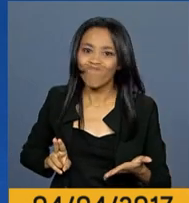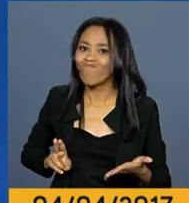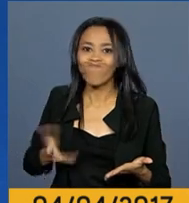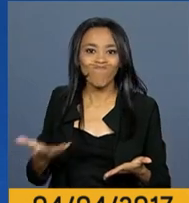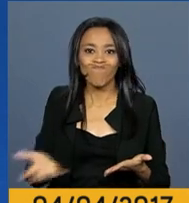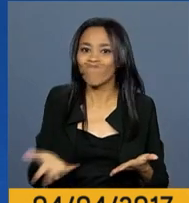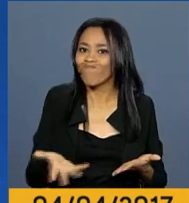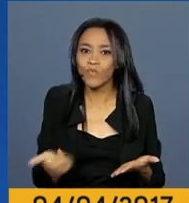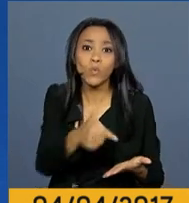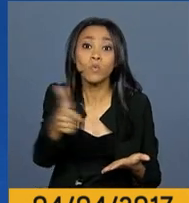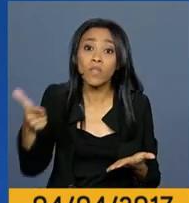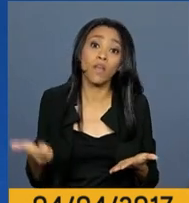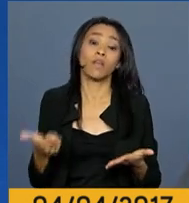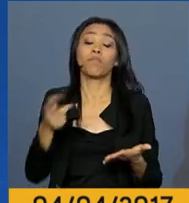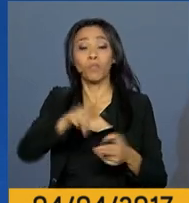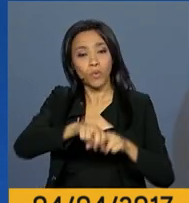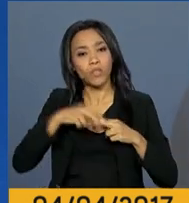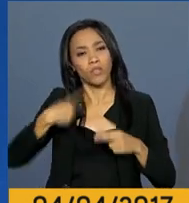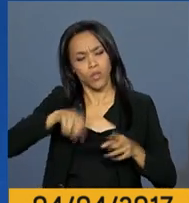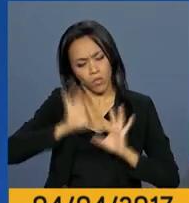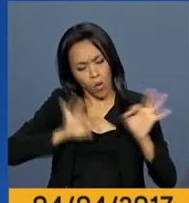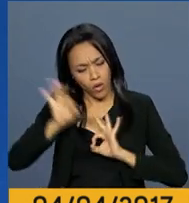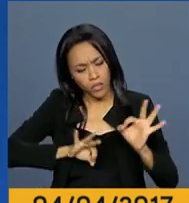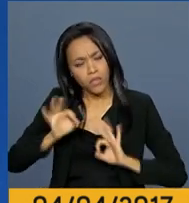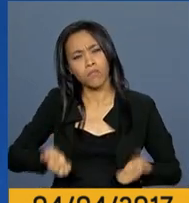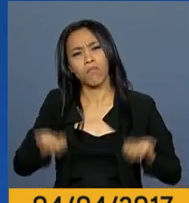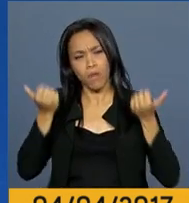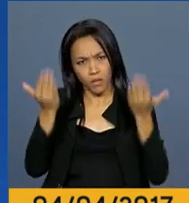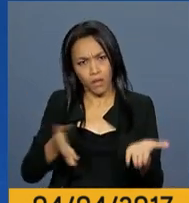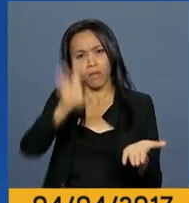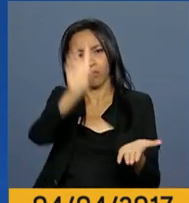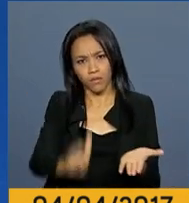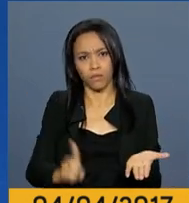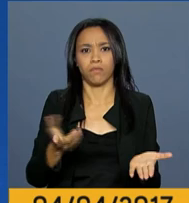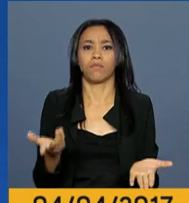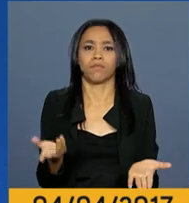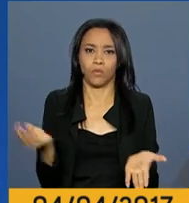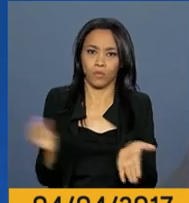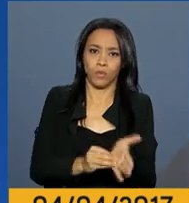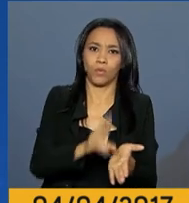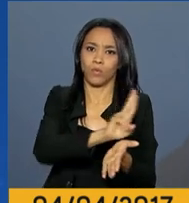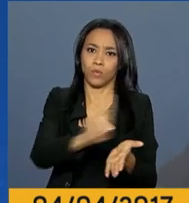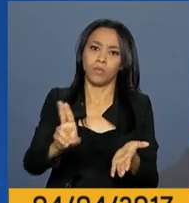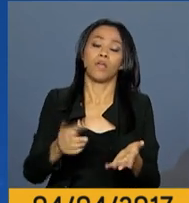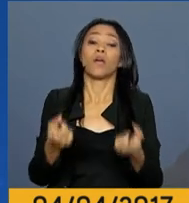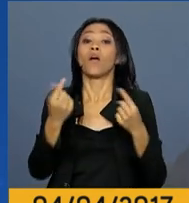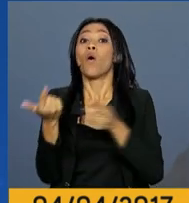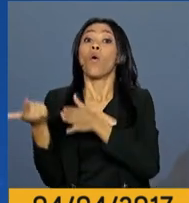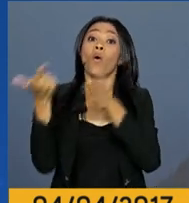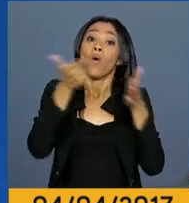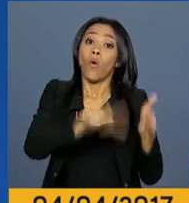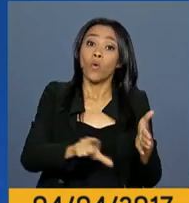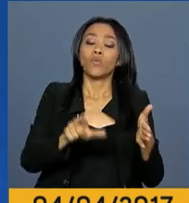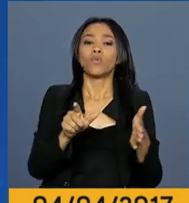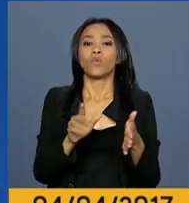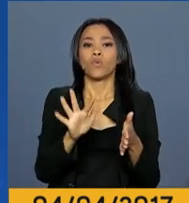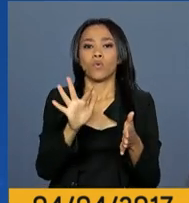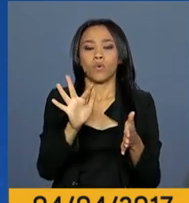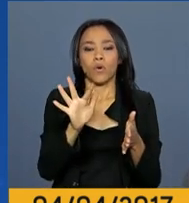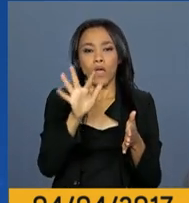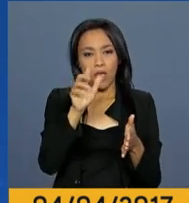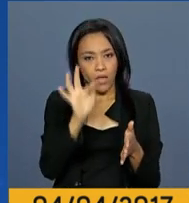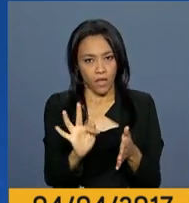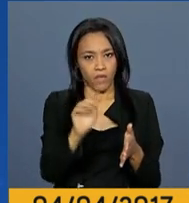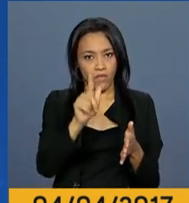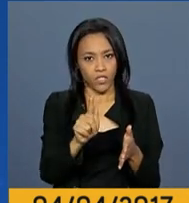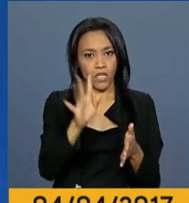de titulá-los para gerar uma grande pacificação. Enfim, a nossa No caso do Fundo de Garantia, por exemplo, só para mencionar um breve dado,